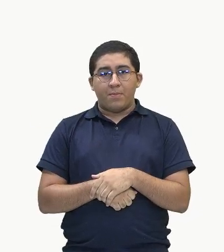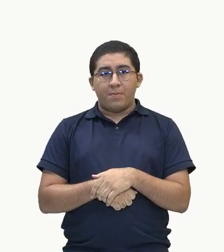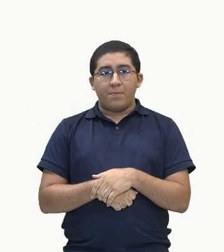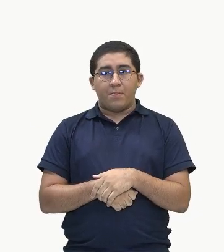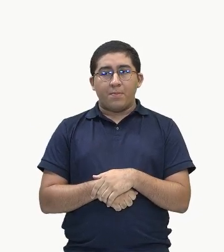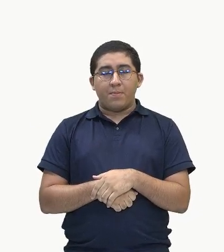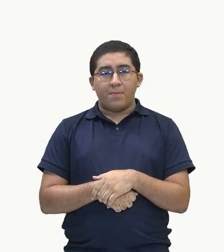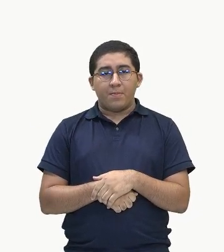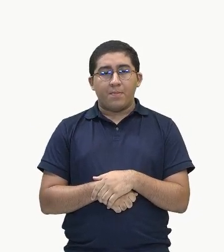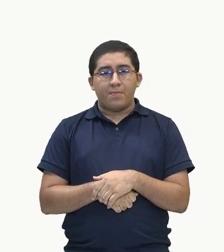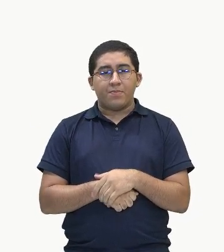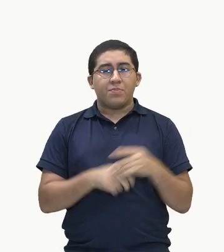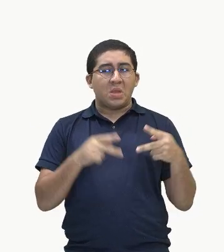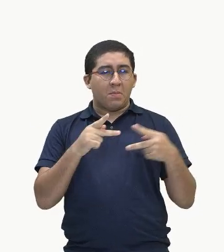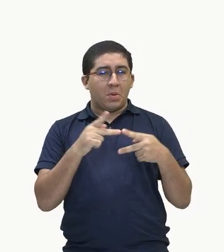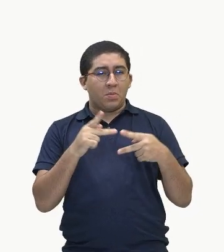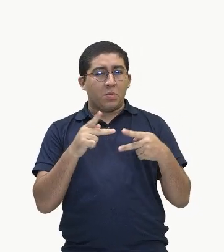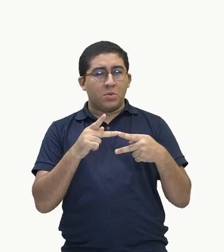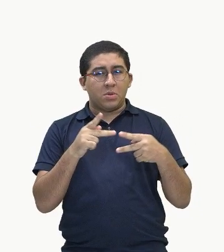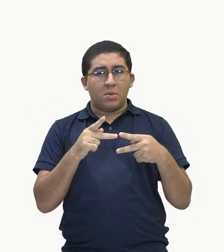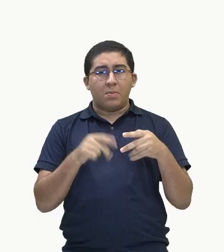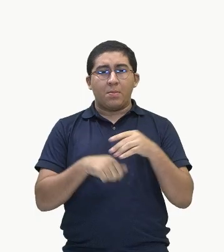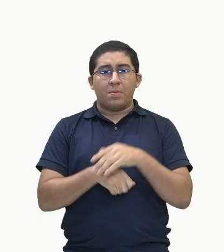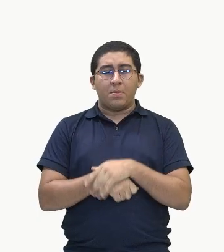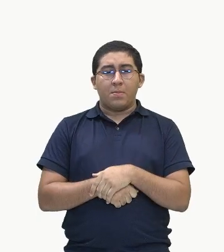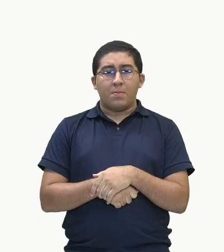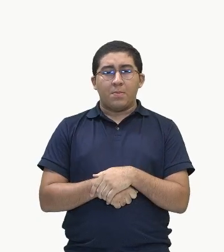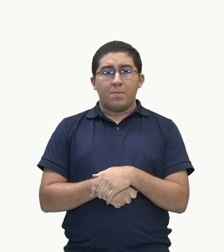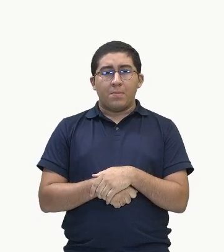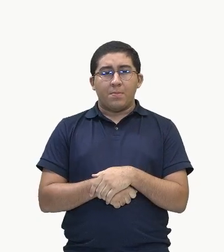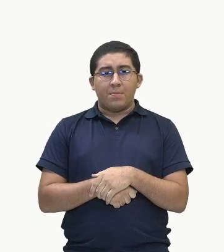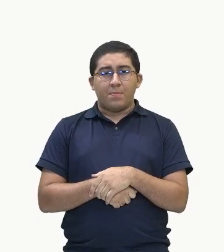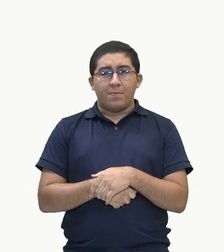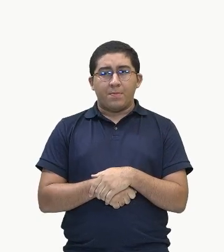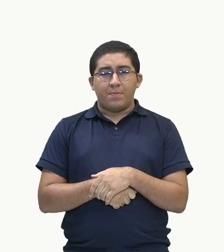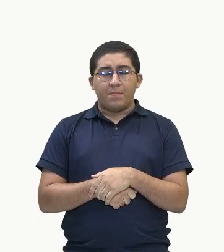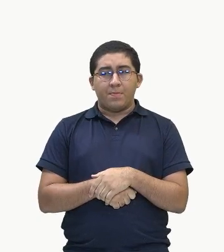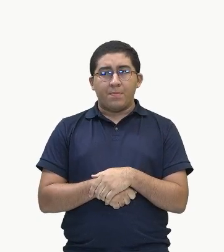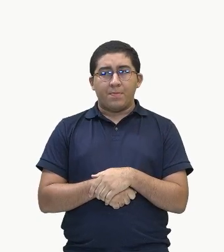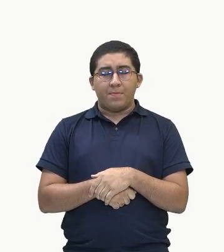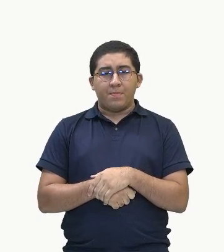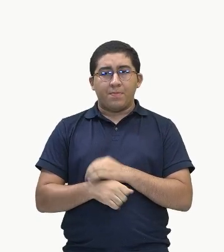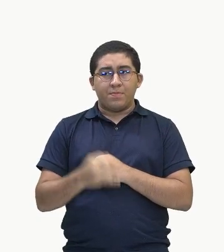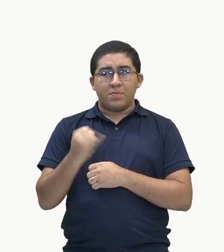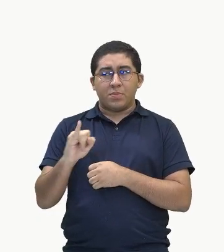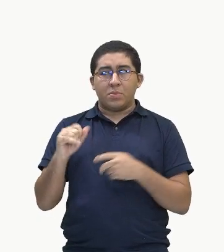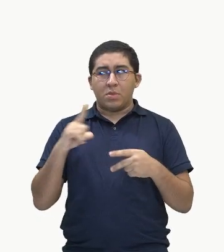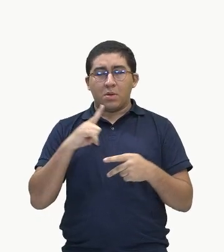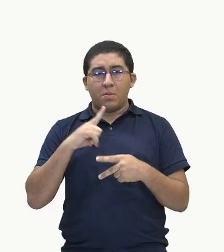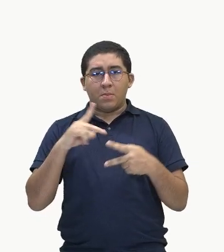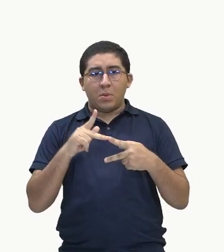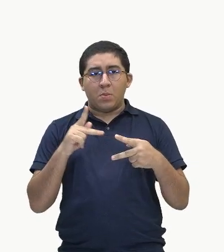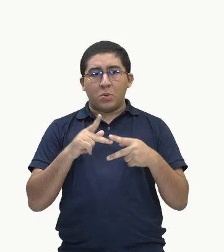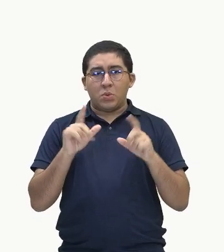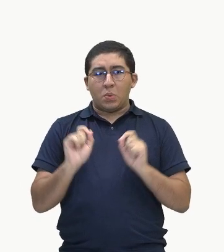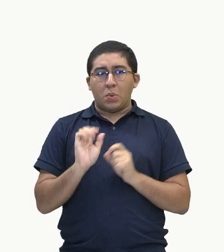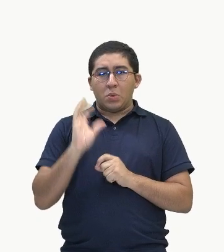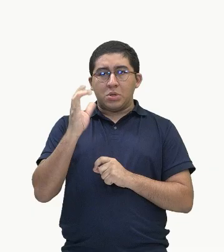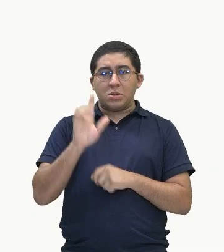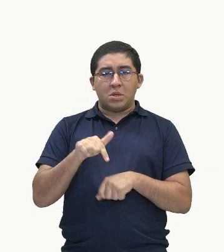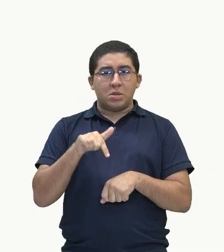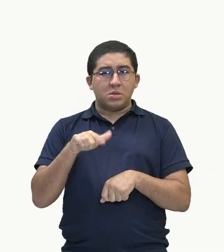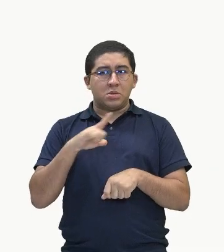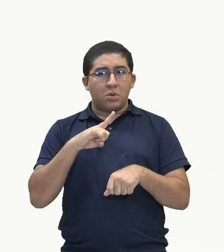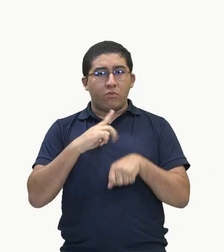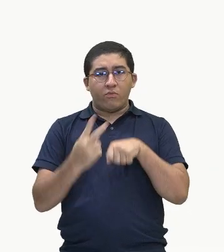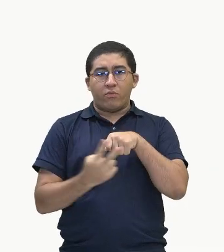uma preposição, tá? Se eu tenho preposição, o que acontece mesmo com o